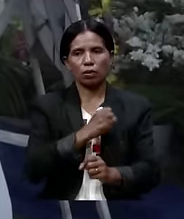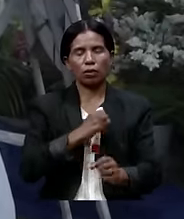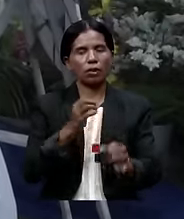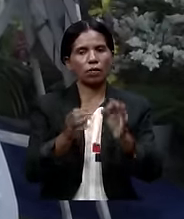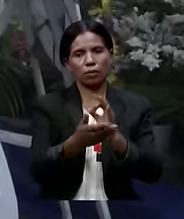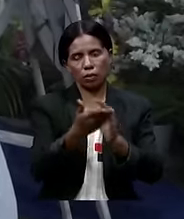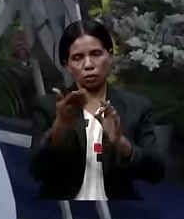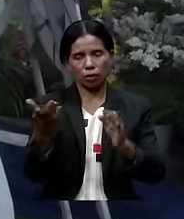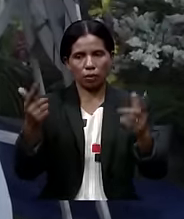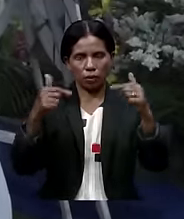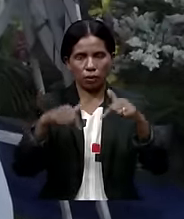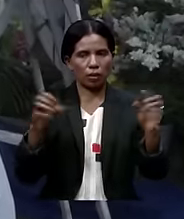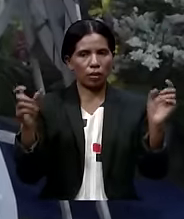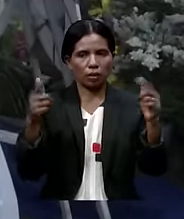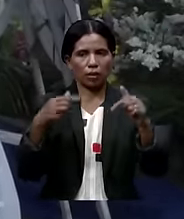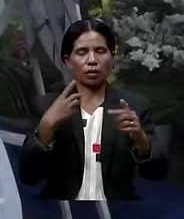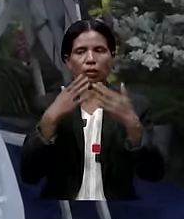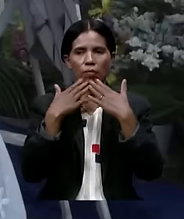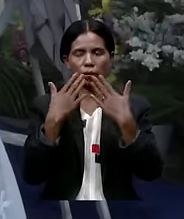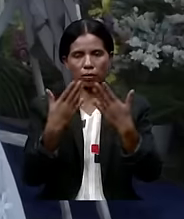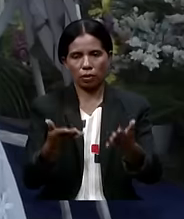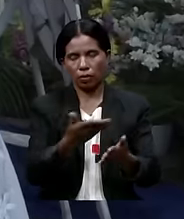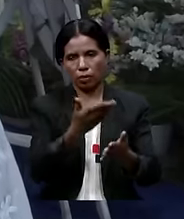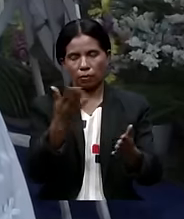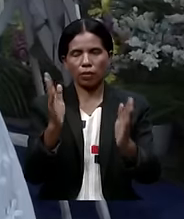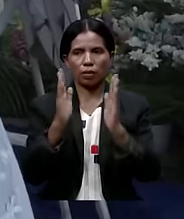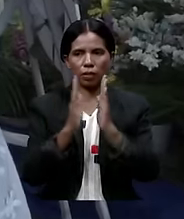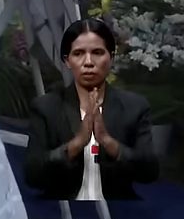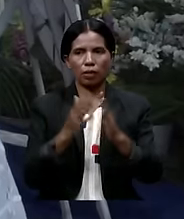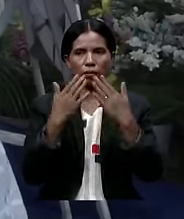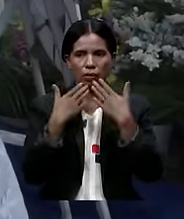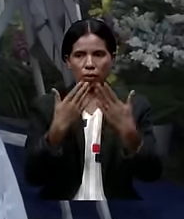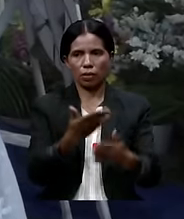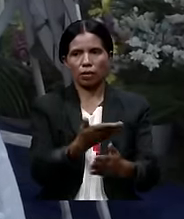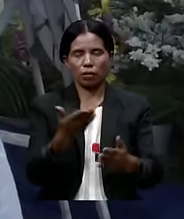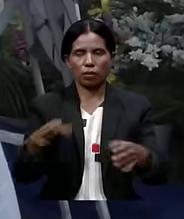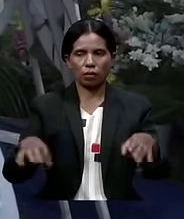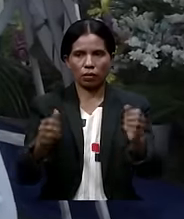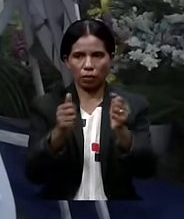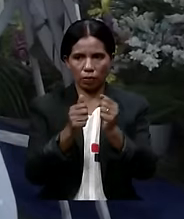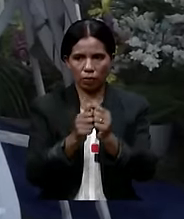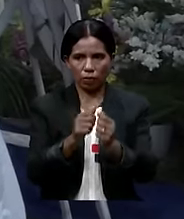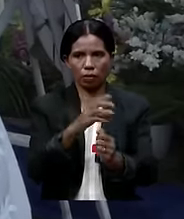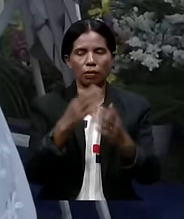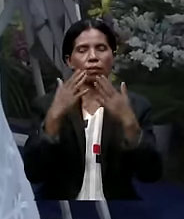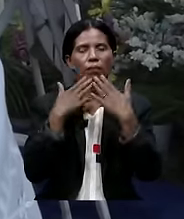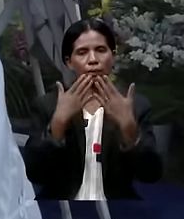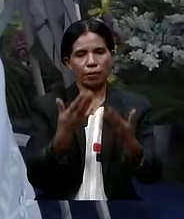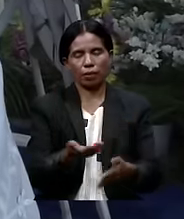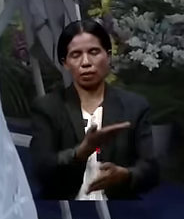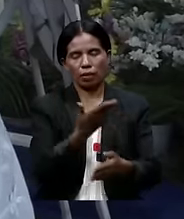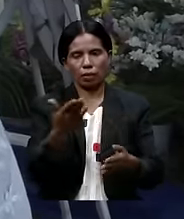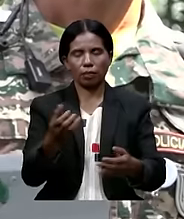Itabotsira Balumai, Balulamai, agradece a Itabotsira Oração, agradece a Itabotsira Colaboração, agradece a Itabotsira